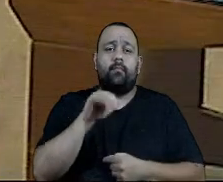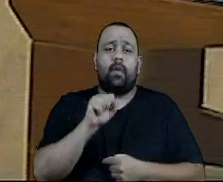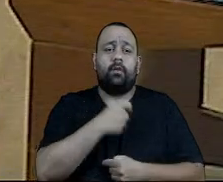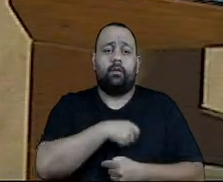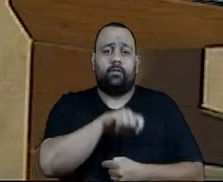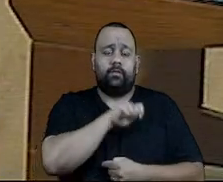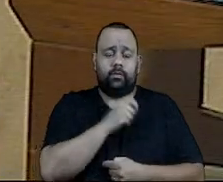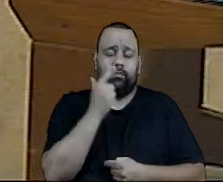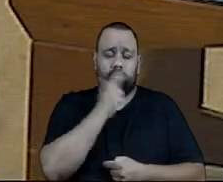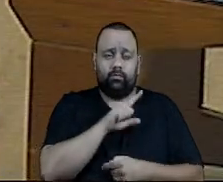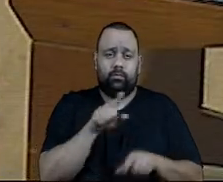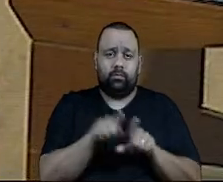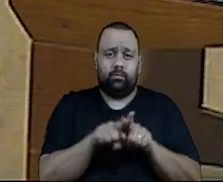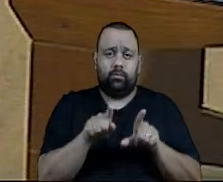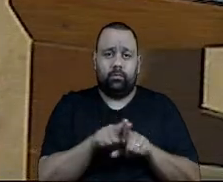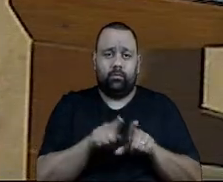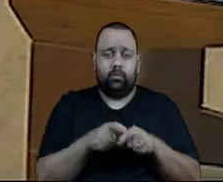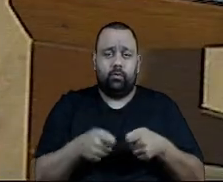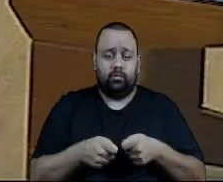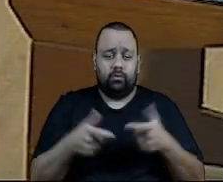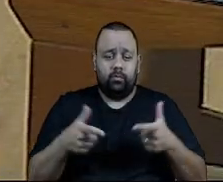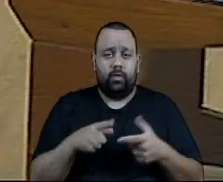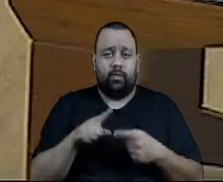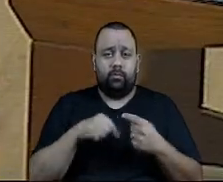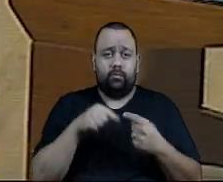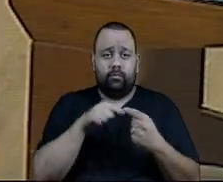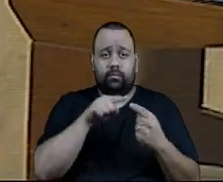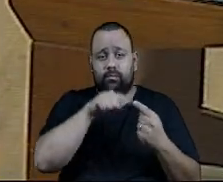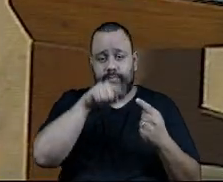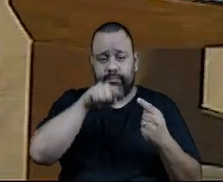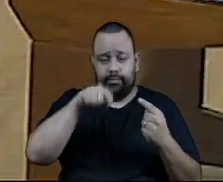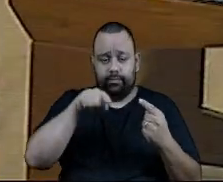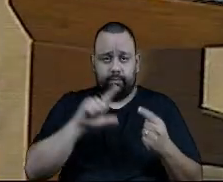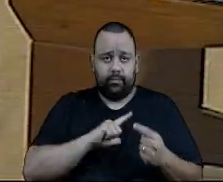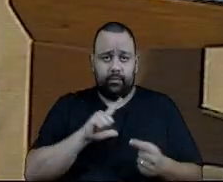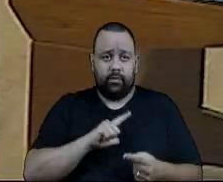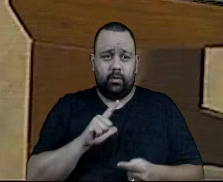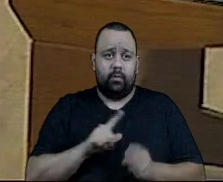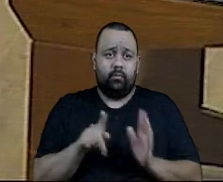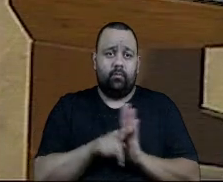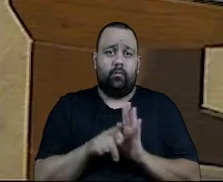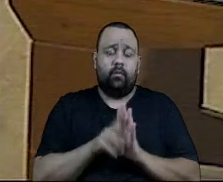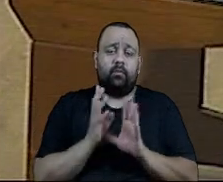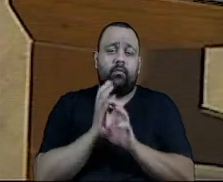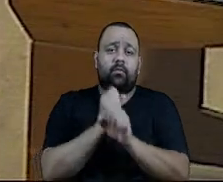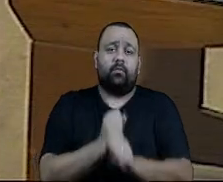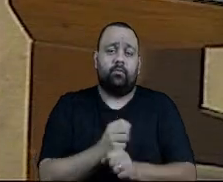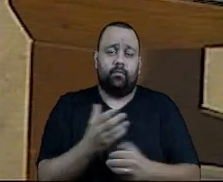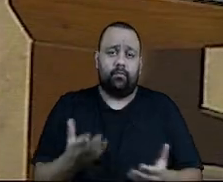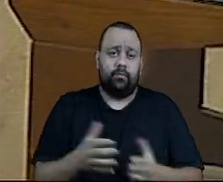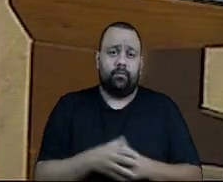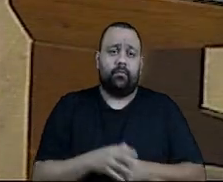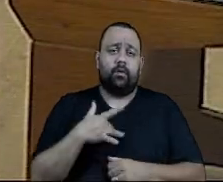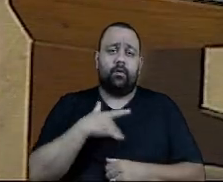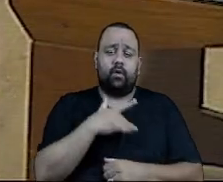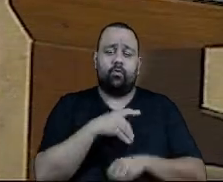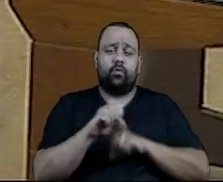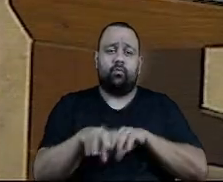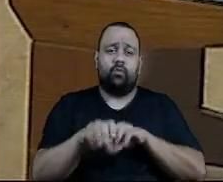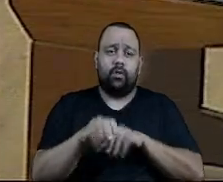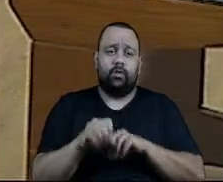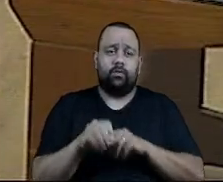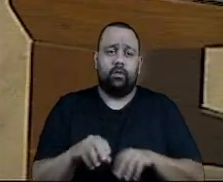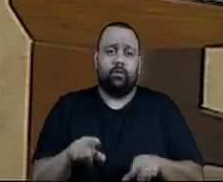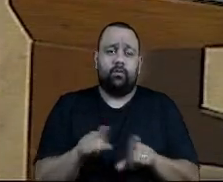Dessas metas fiscais, né, alcançadas, receitas, despesas, os indicadores e os limites